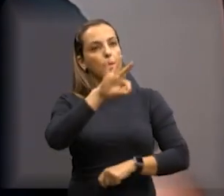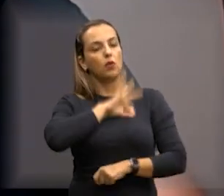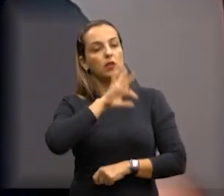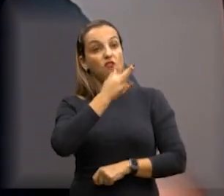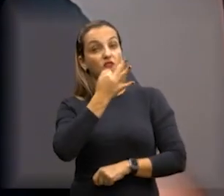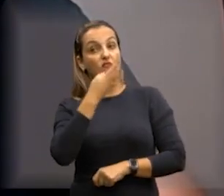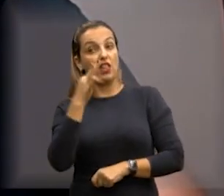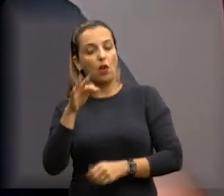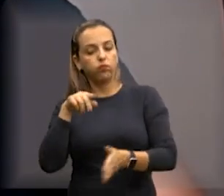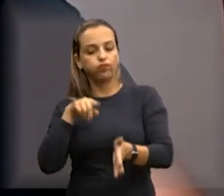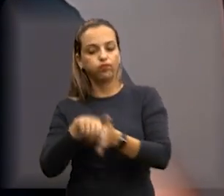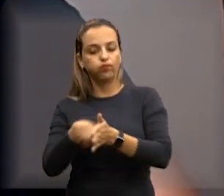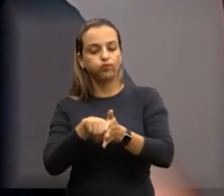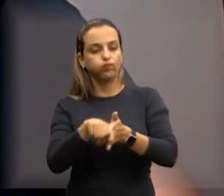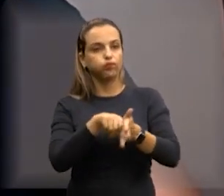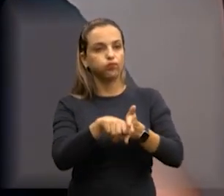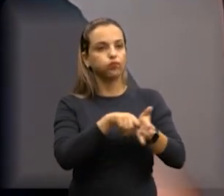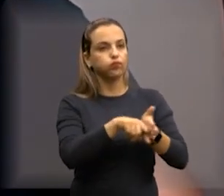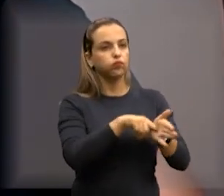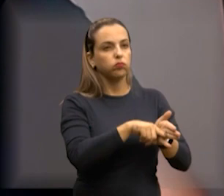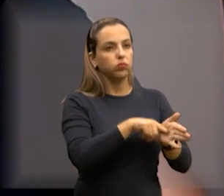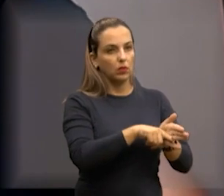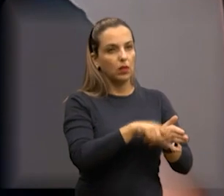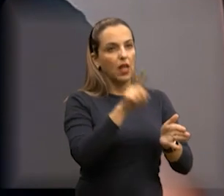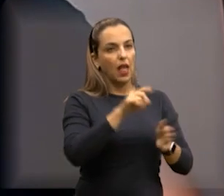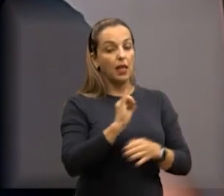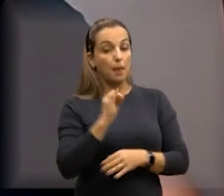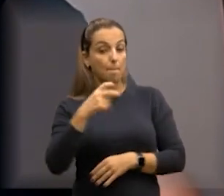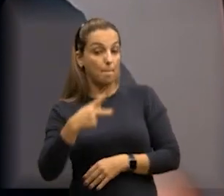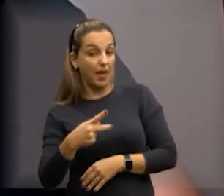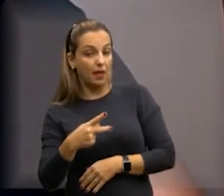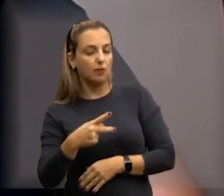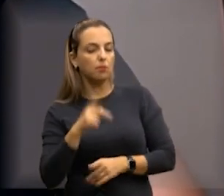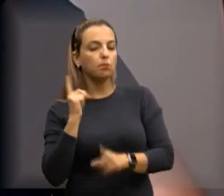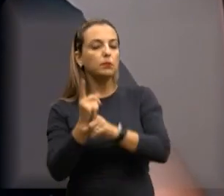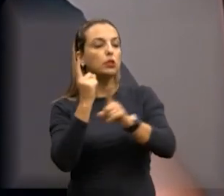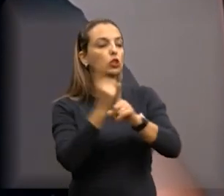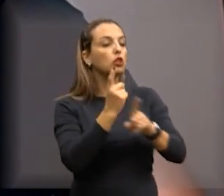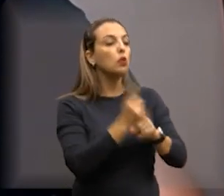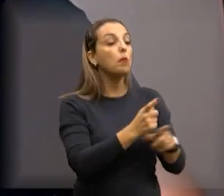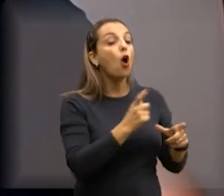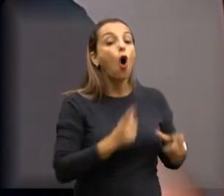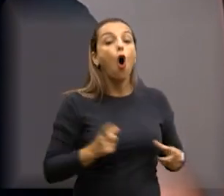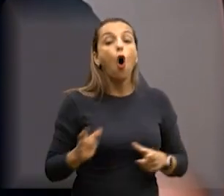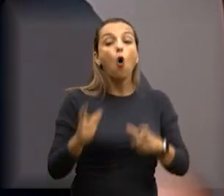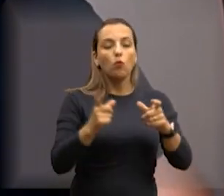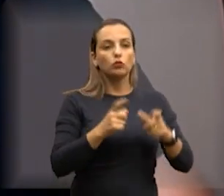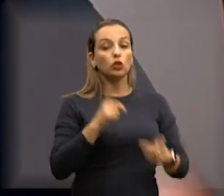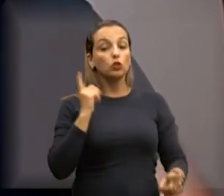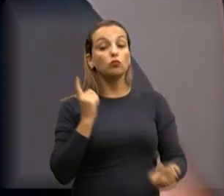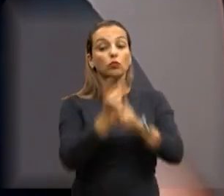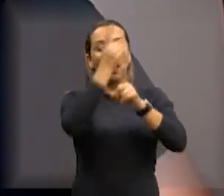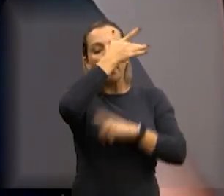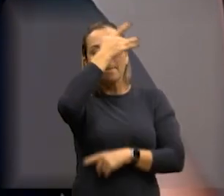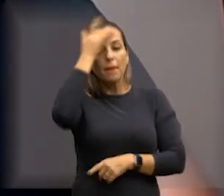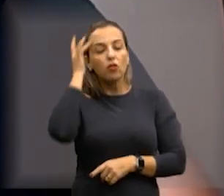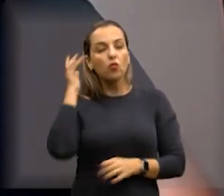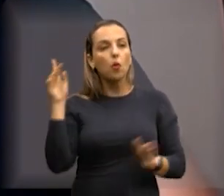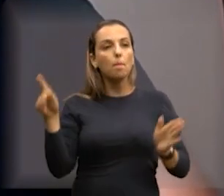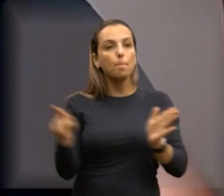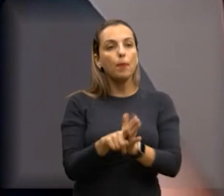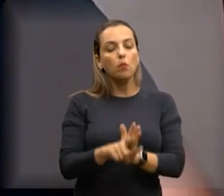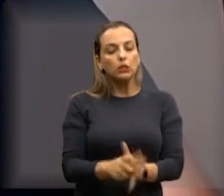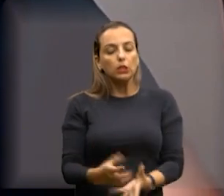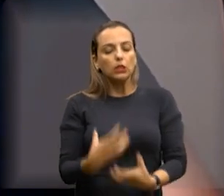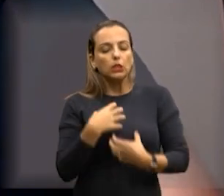está investigando o caso, está rastreando o IP e para descobrir de onde ele veio e identificar a pessoa que dessa